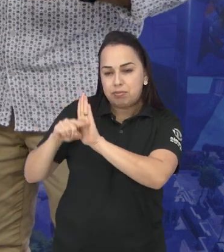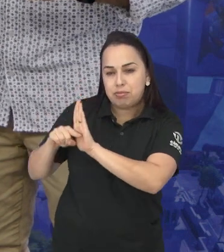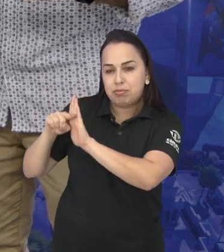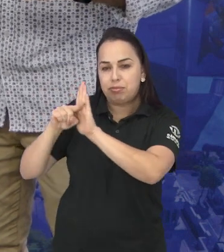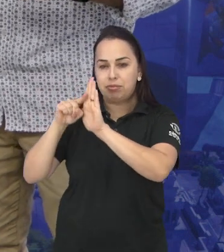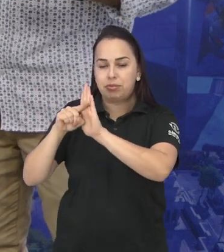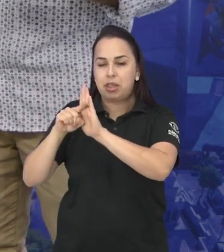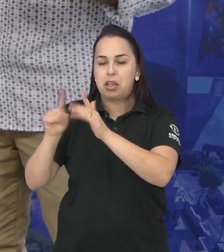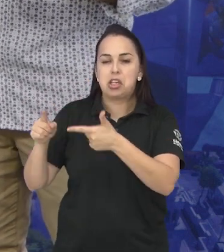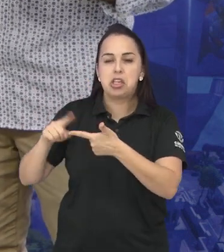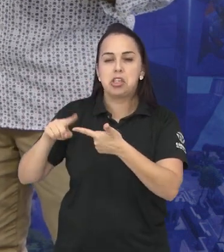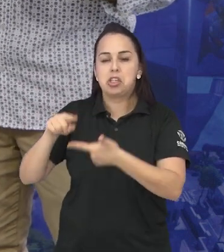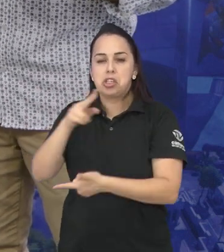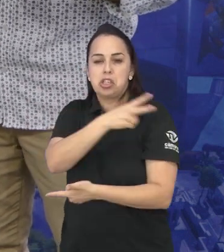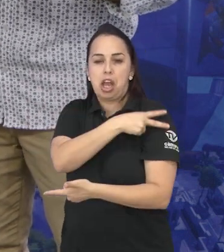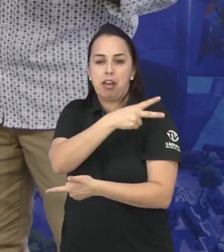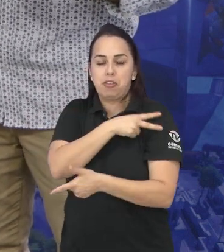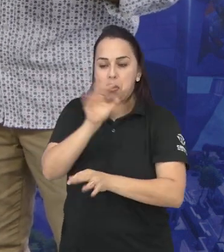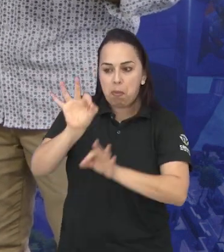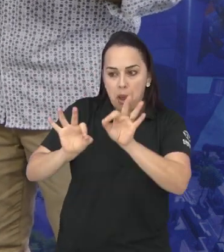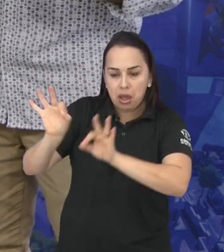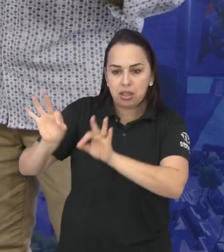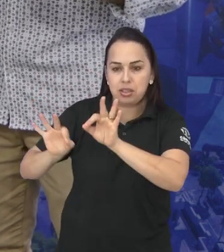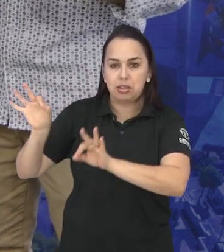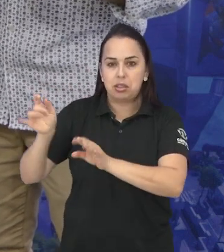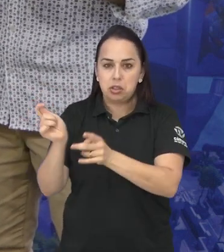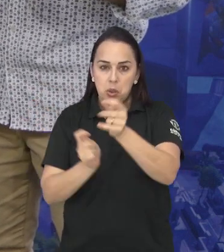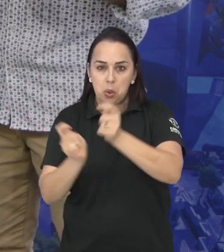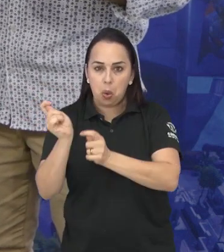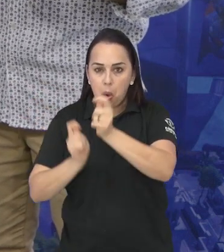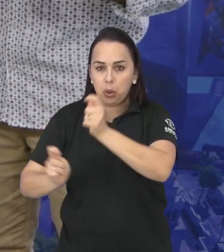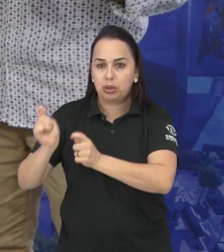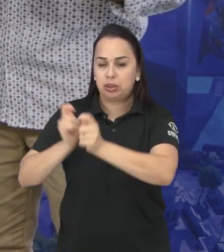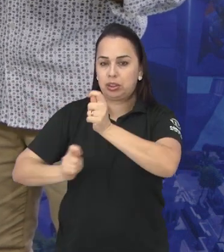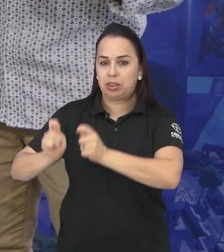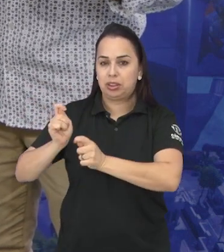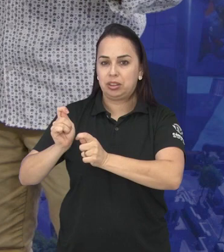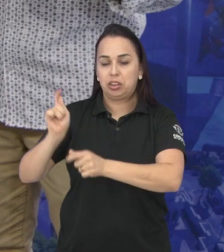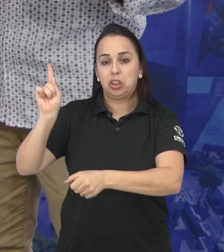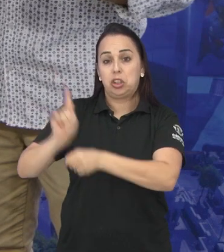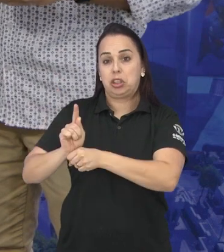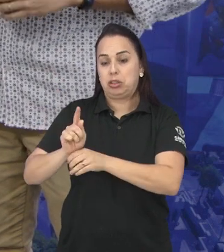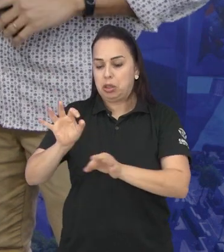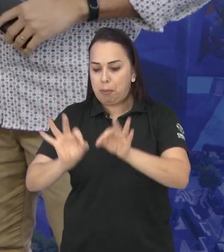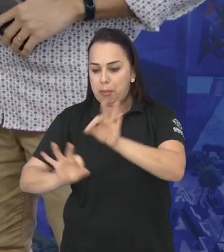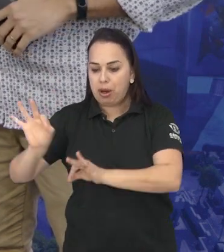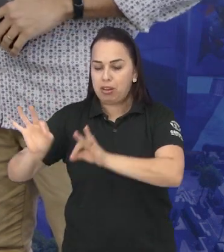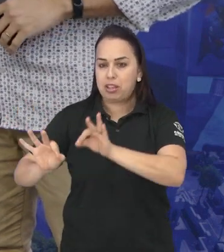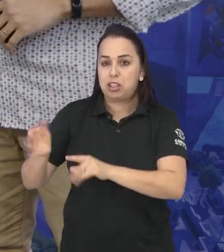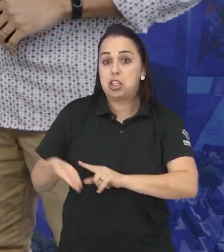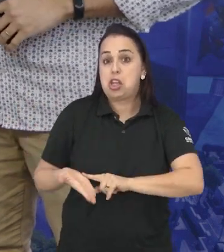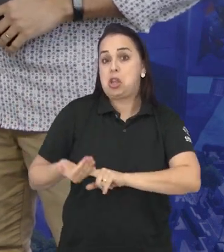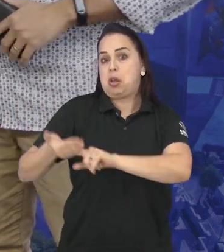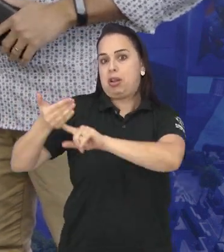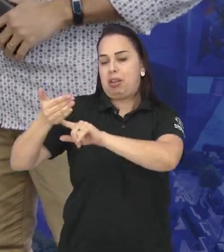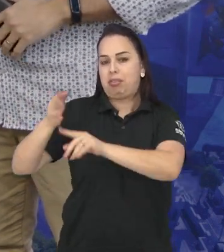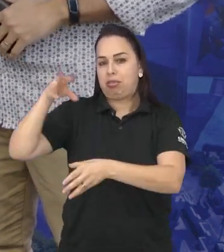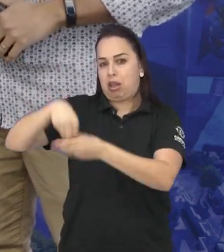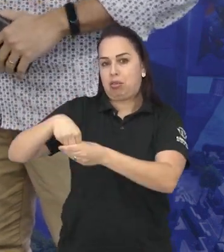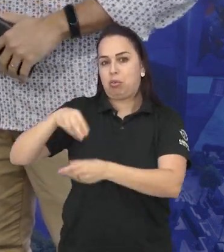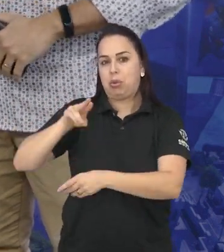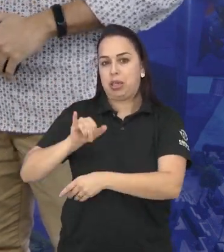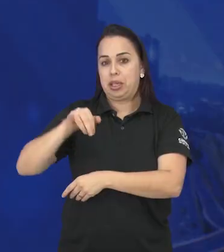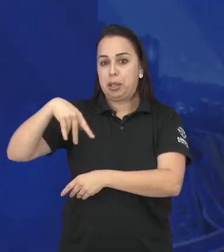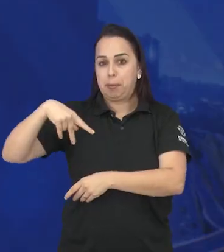é chefe do Serviço de Planejamento e Controle da Coordenação de Gestão de Projetos e Inovação Tecnológica do INPE. Seja